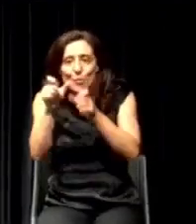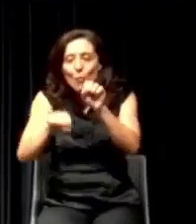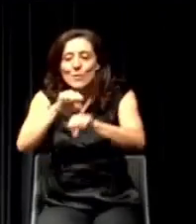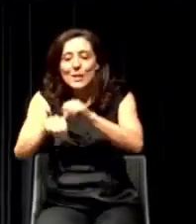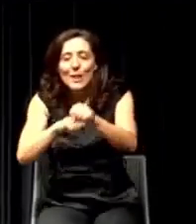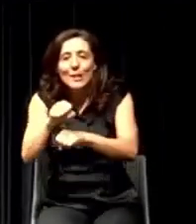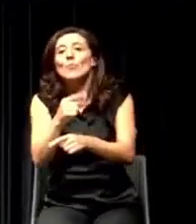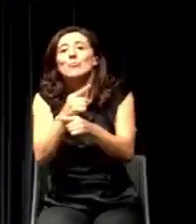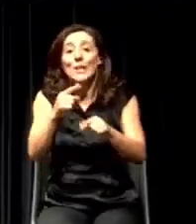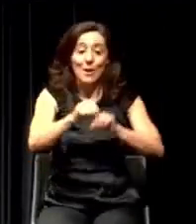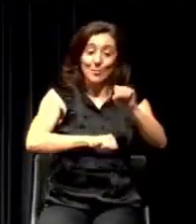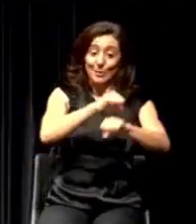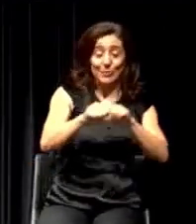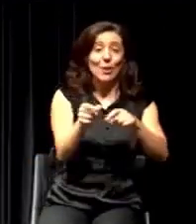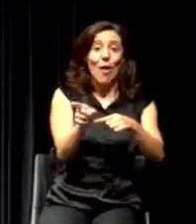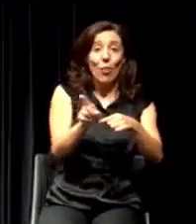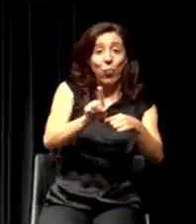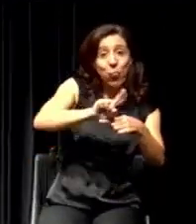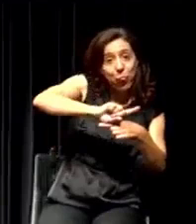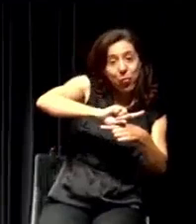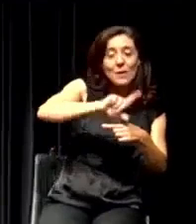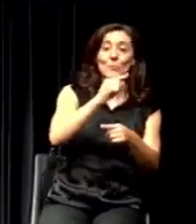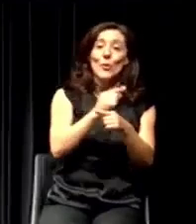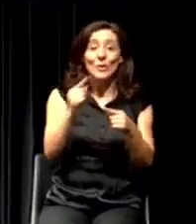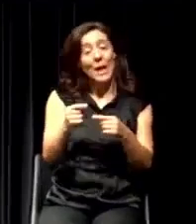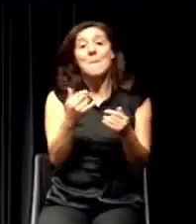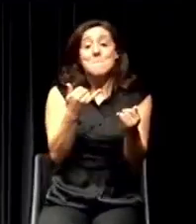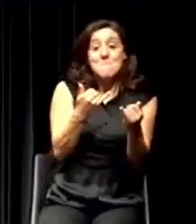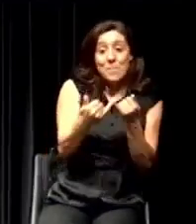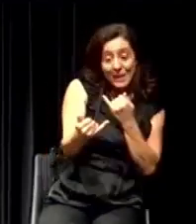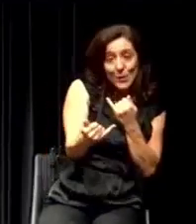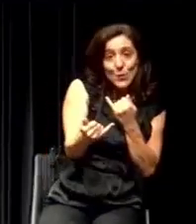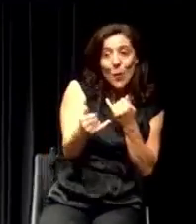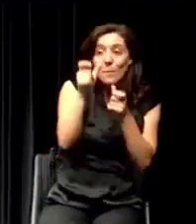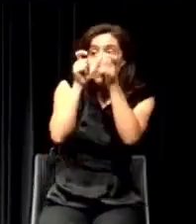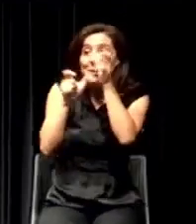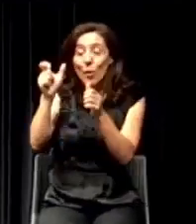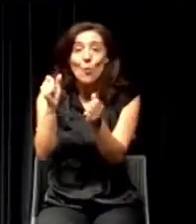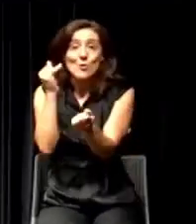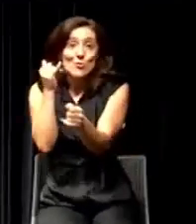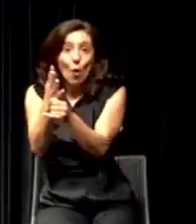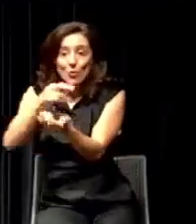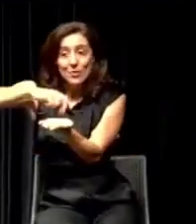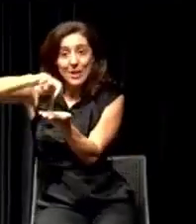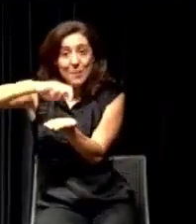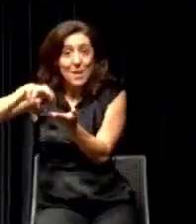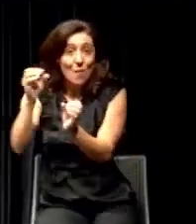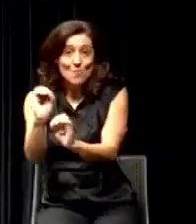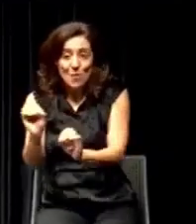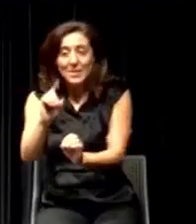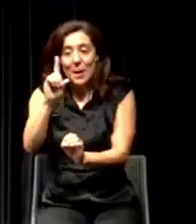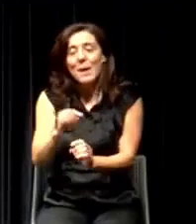porque as bicicletas circulam a velocidade reduzida Por que não apresentam um risco para os Estados utilizadores da Via porque não existem